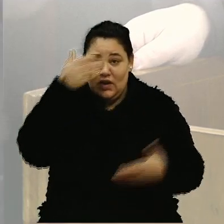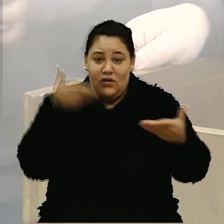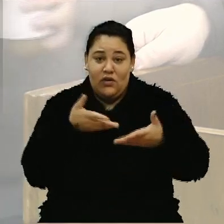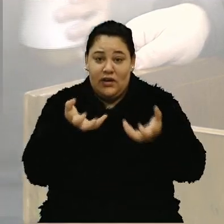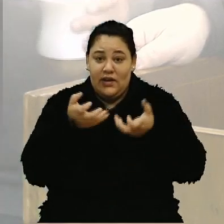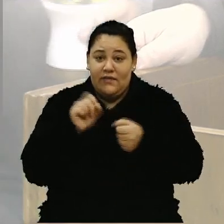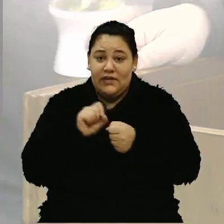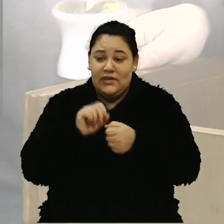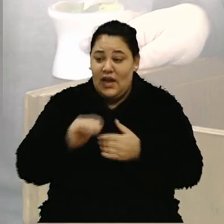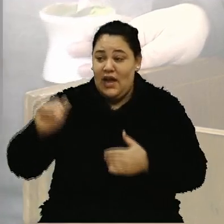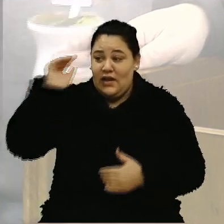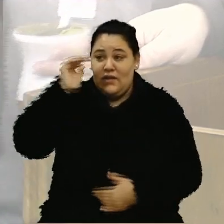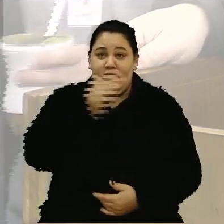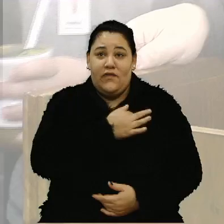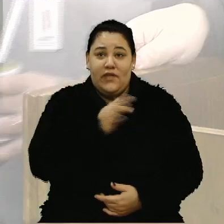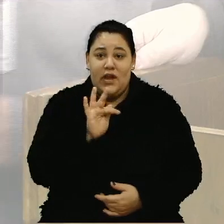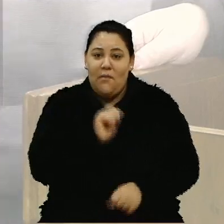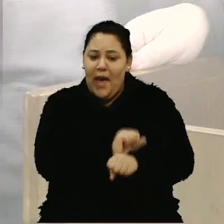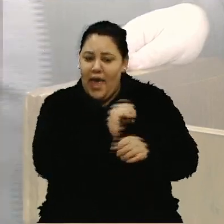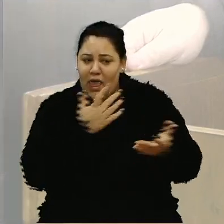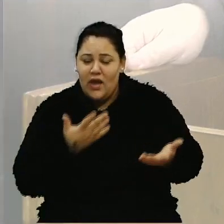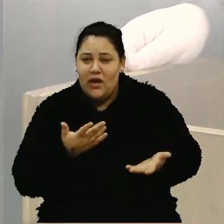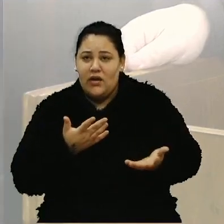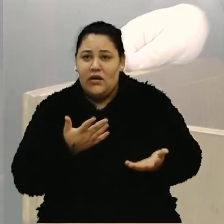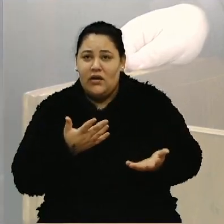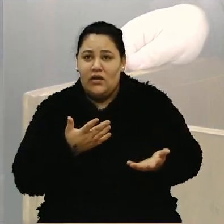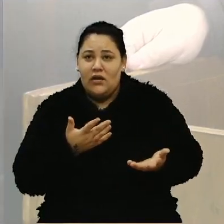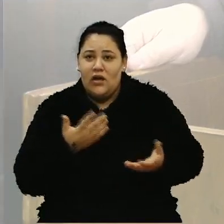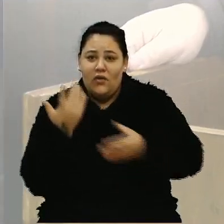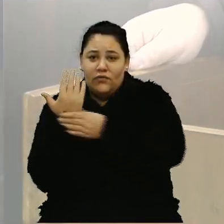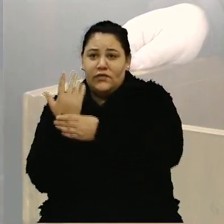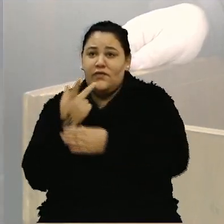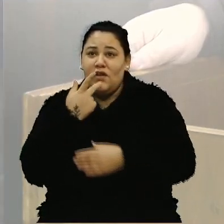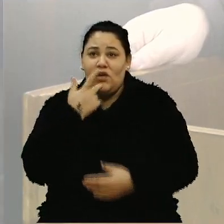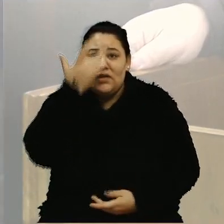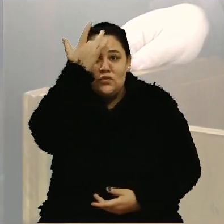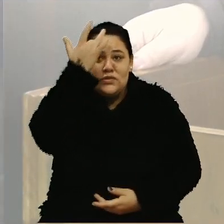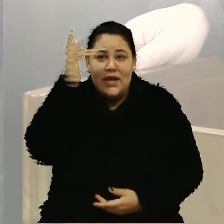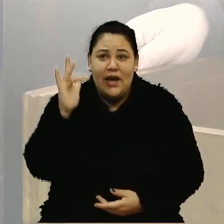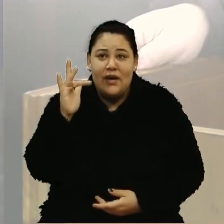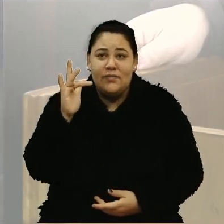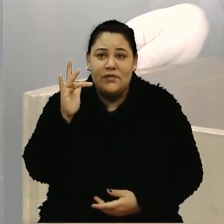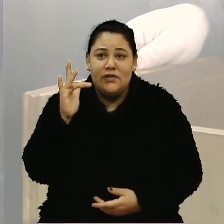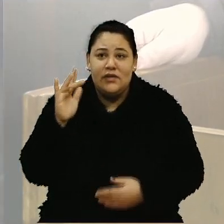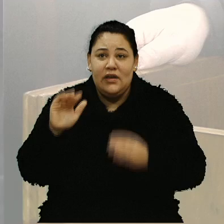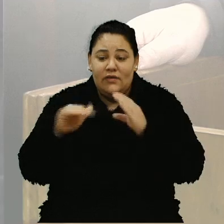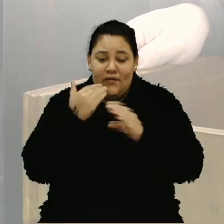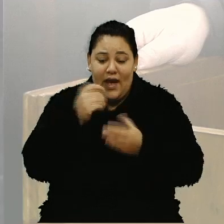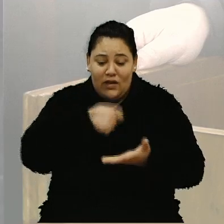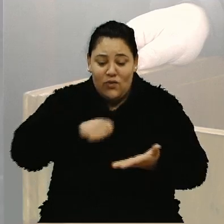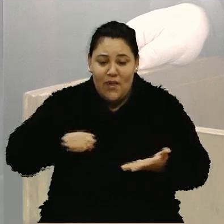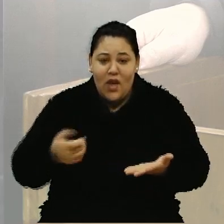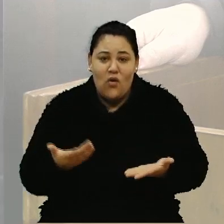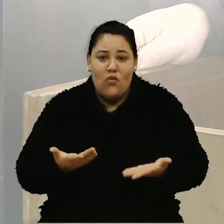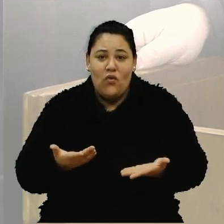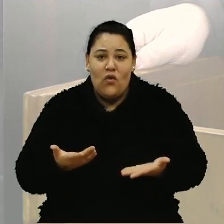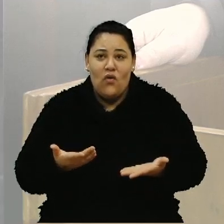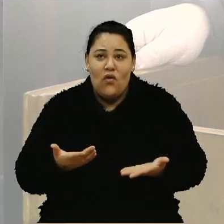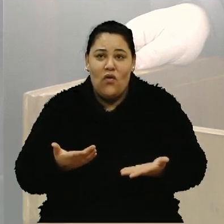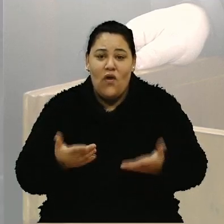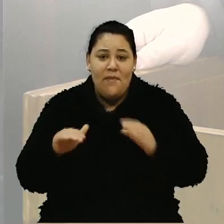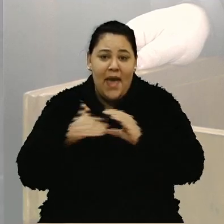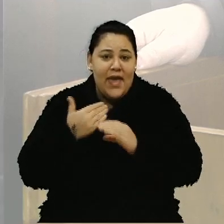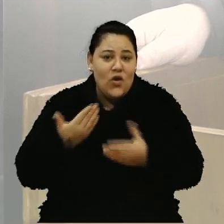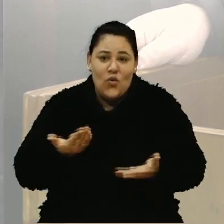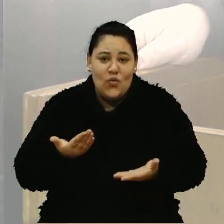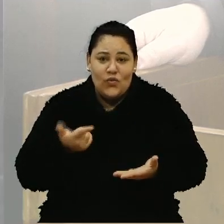federal? Pera aí. A Universidade Federal falou que não sabe, está aqui, mandaram e-mail. Mandaram e-mail, não